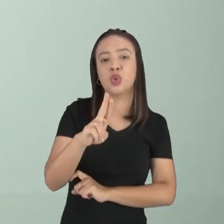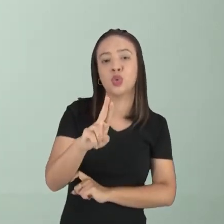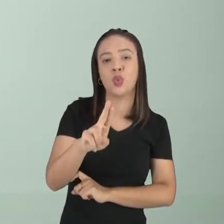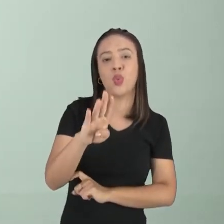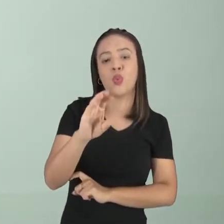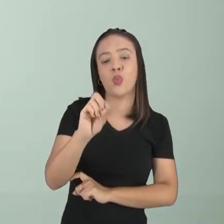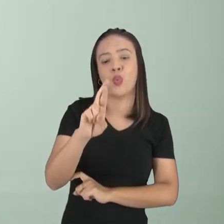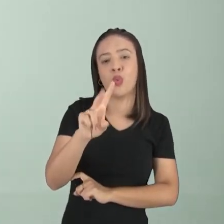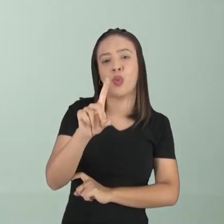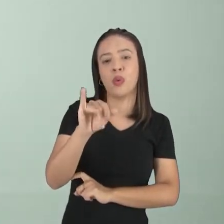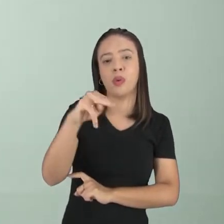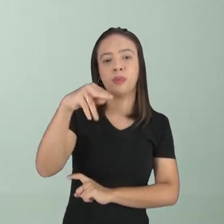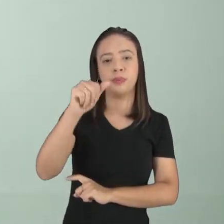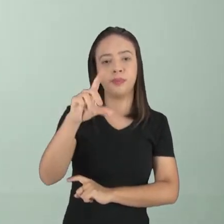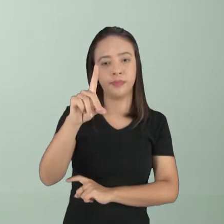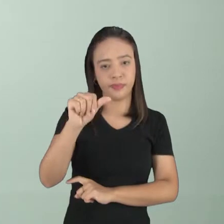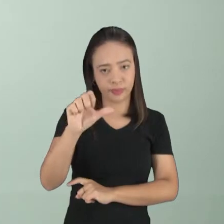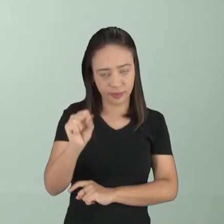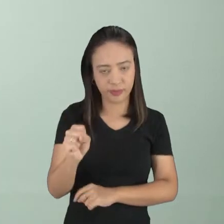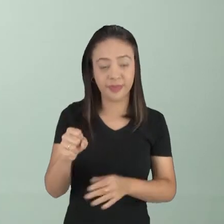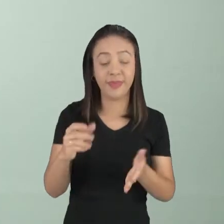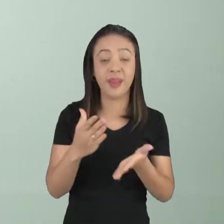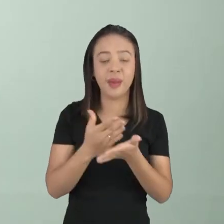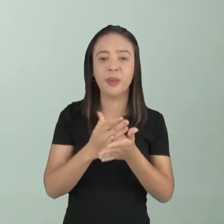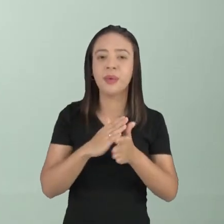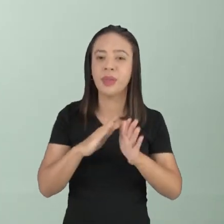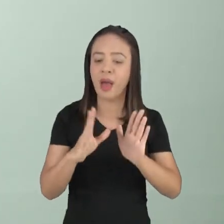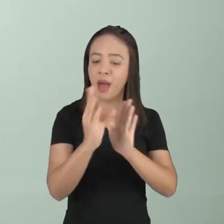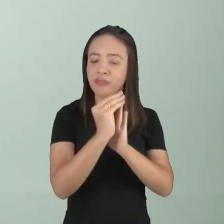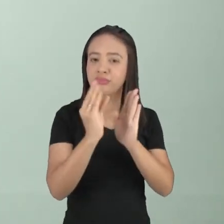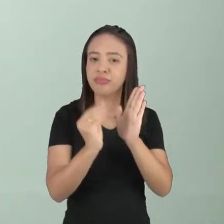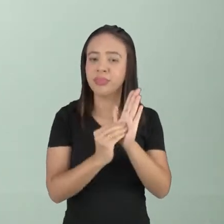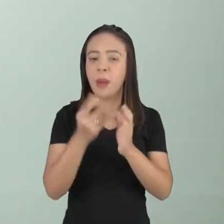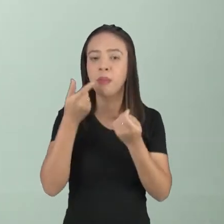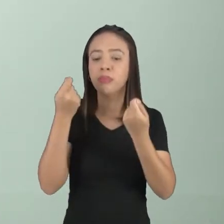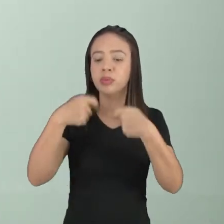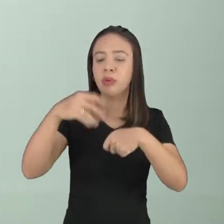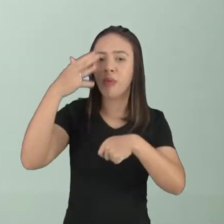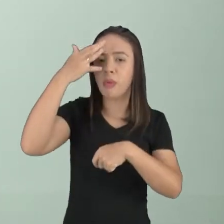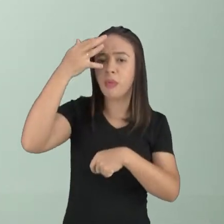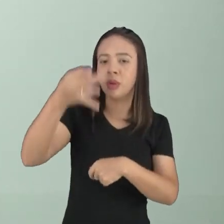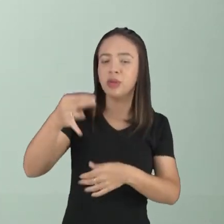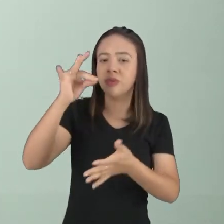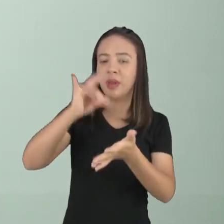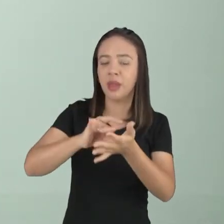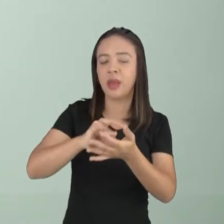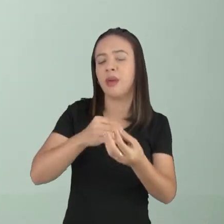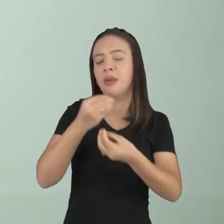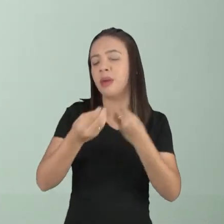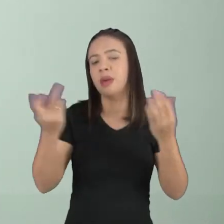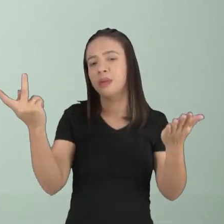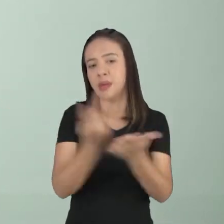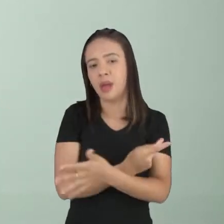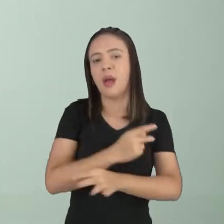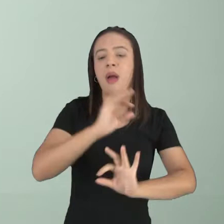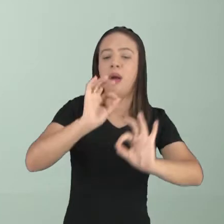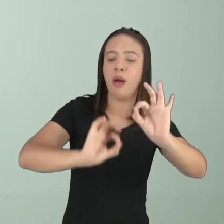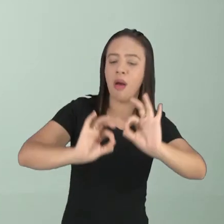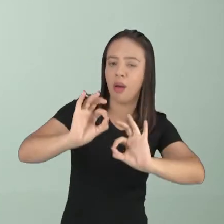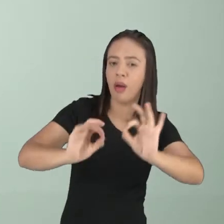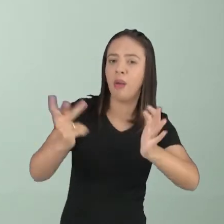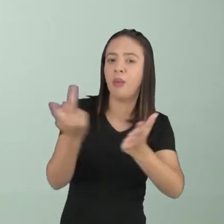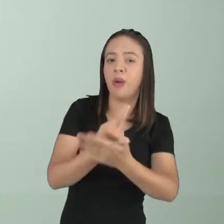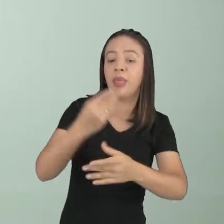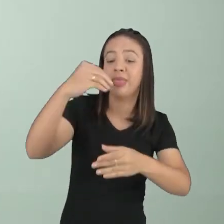fechar aqui esse conteúdo, tá? Para que a gente consiga compreender de fato como que funciona e como que se organiza isso